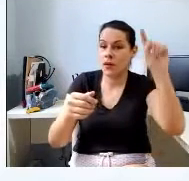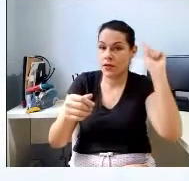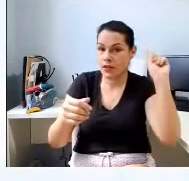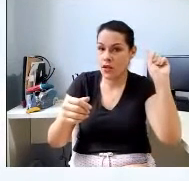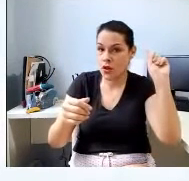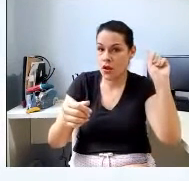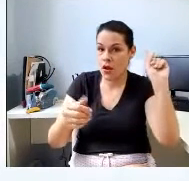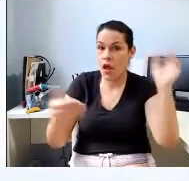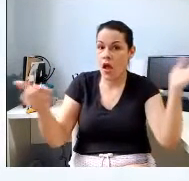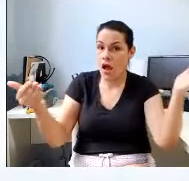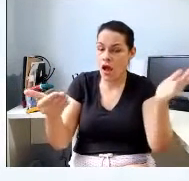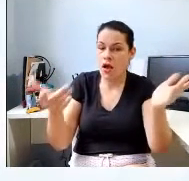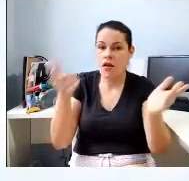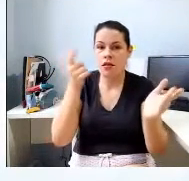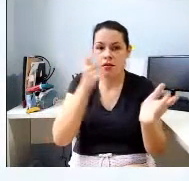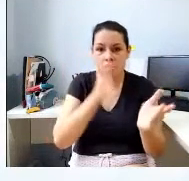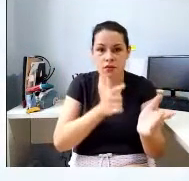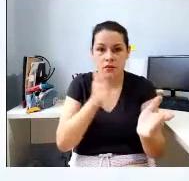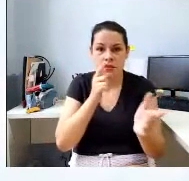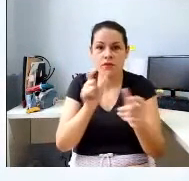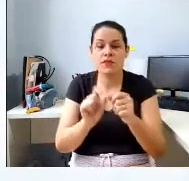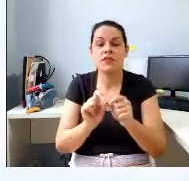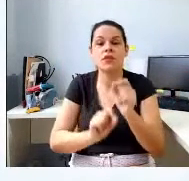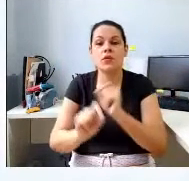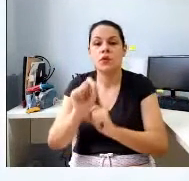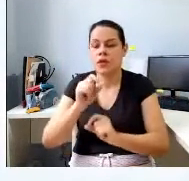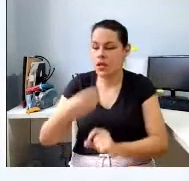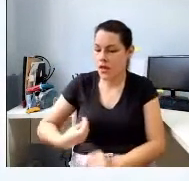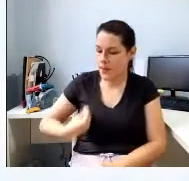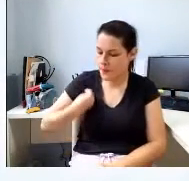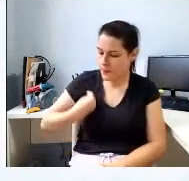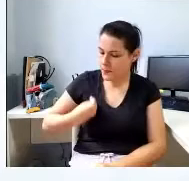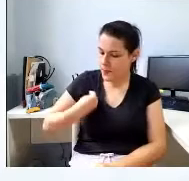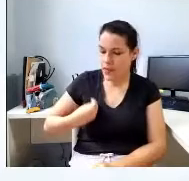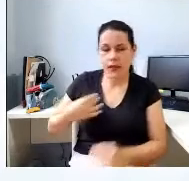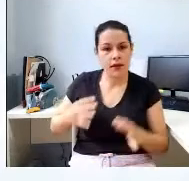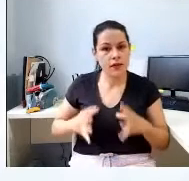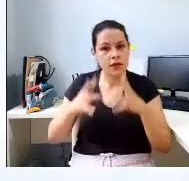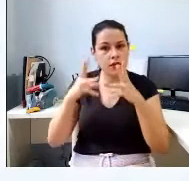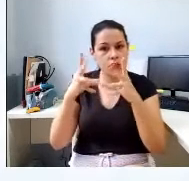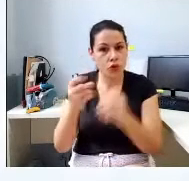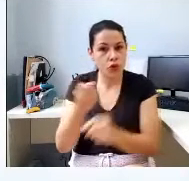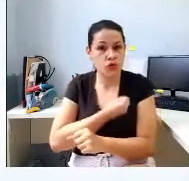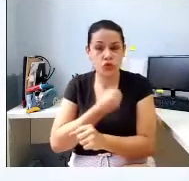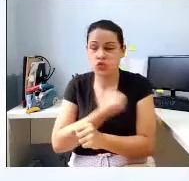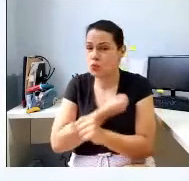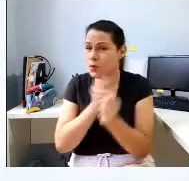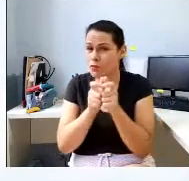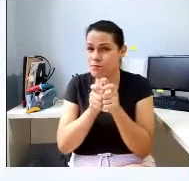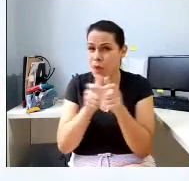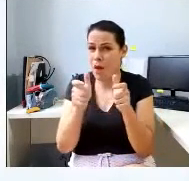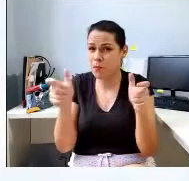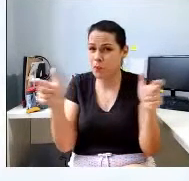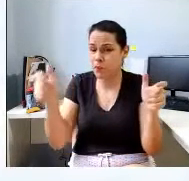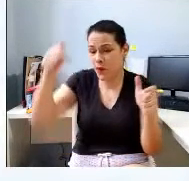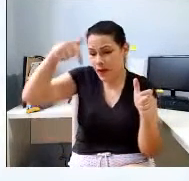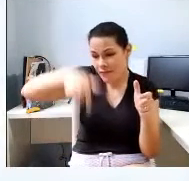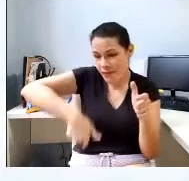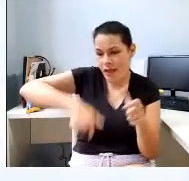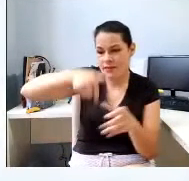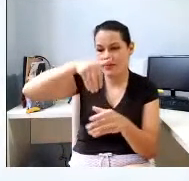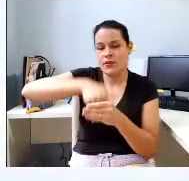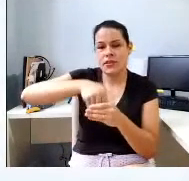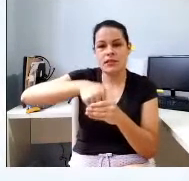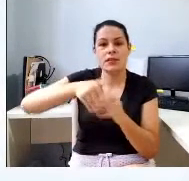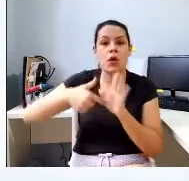conseguiu suscitar a presença dos eleitores num número muito maior nesse pleito e